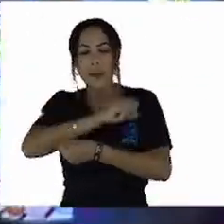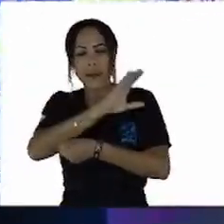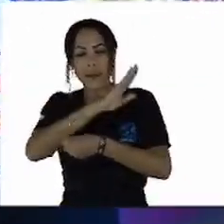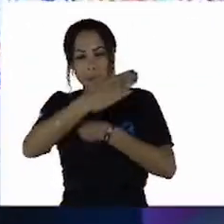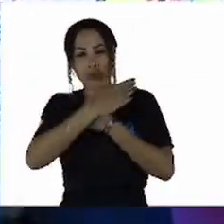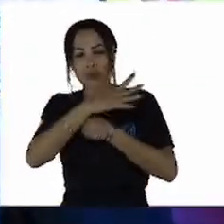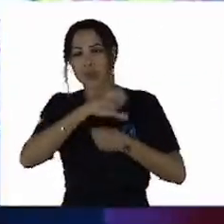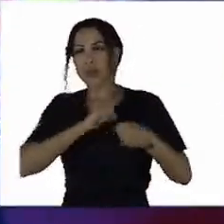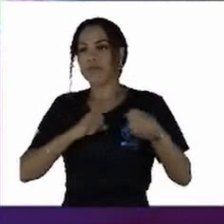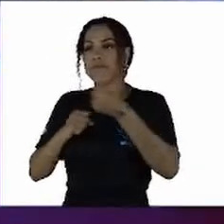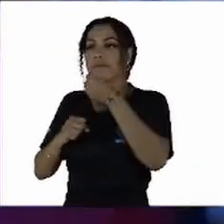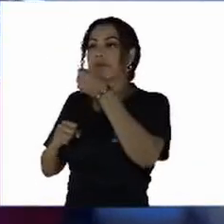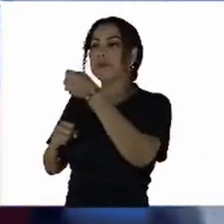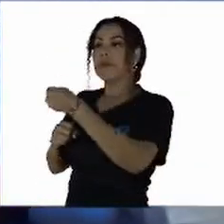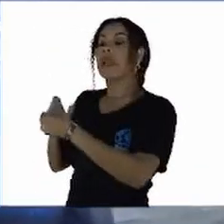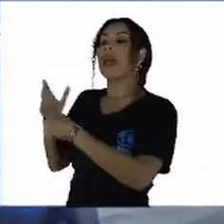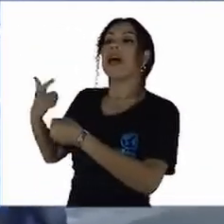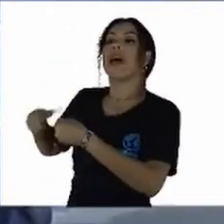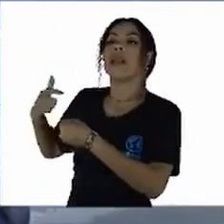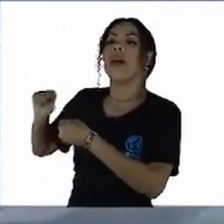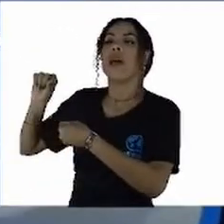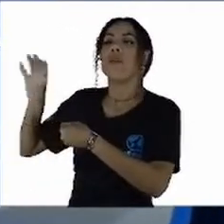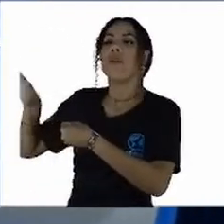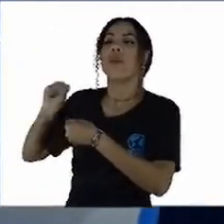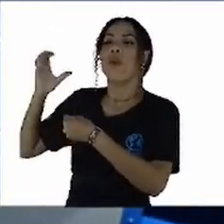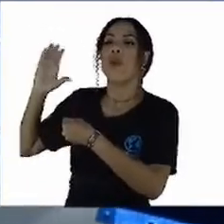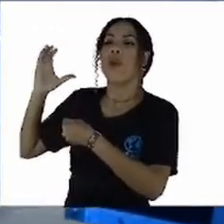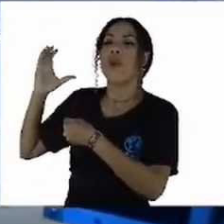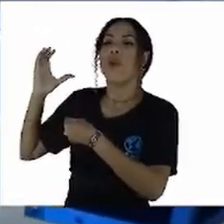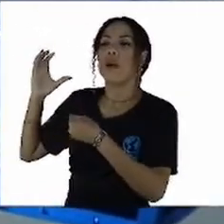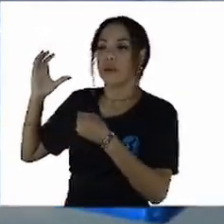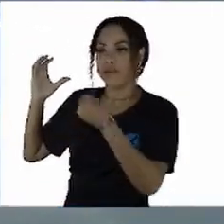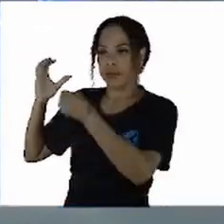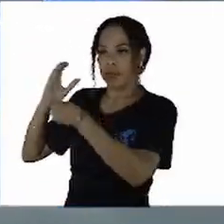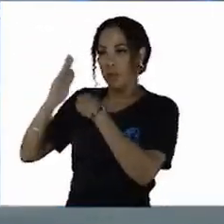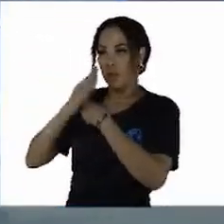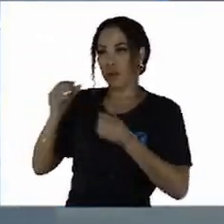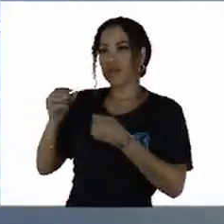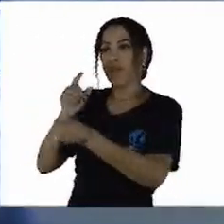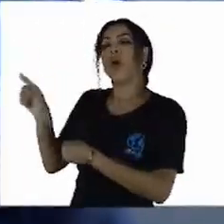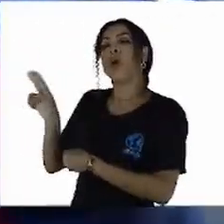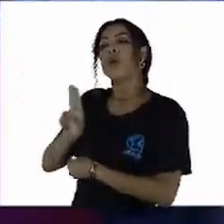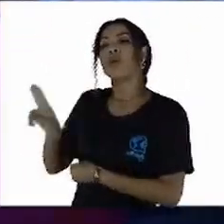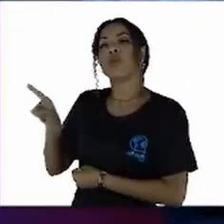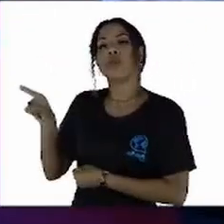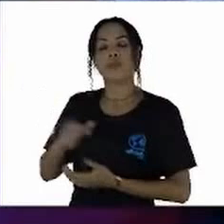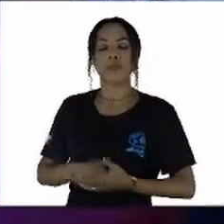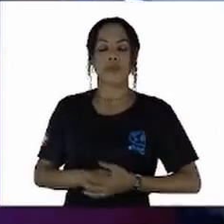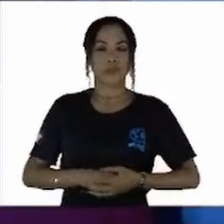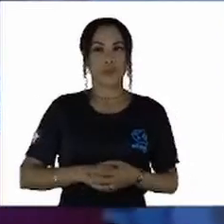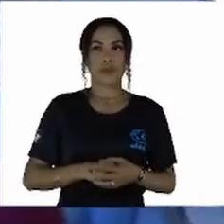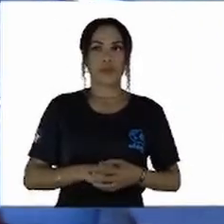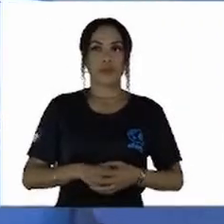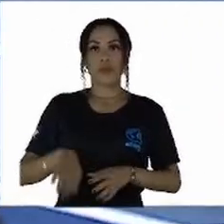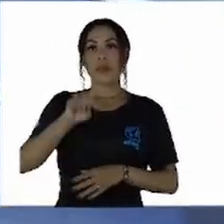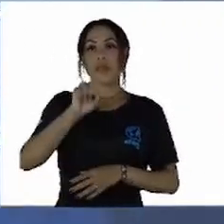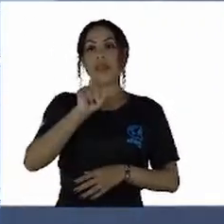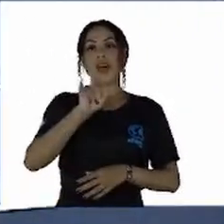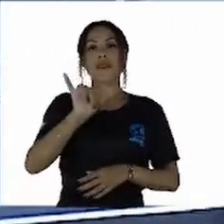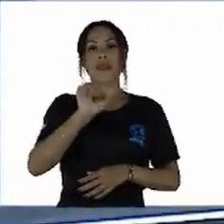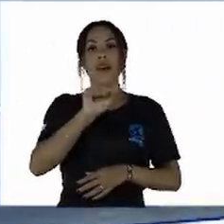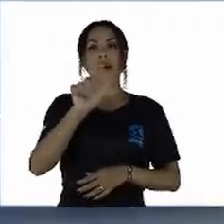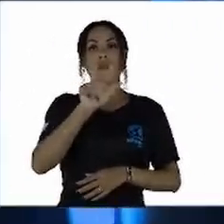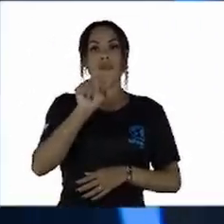por favor. Isso. Cadê? Quem está aqui? Passa lá o microfone pra ele. Como é que é teu nome? Davi